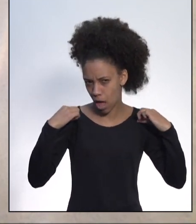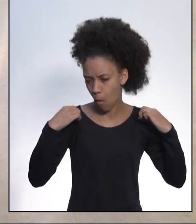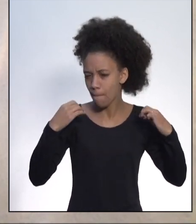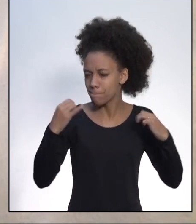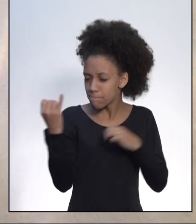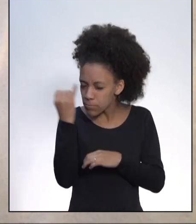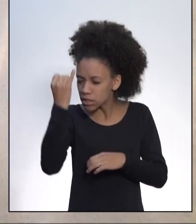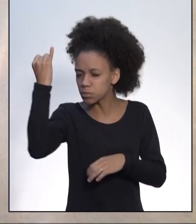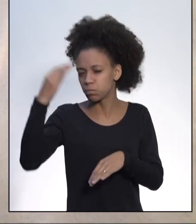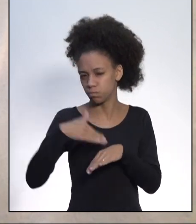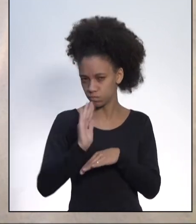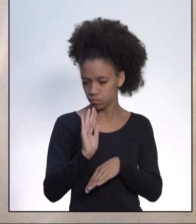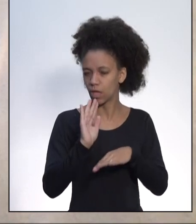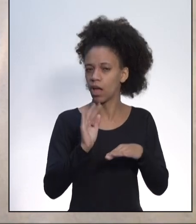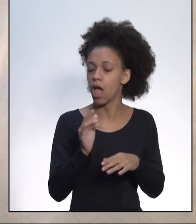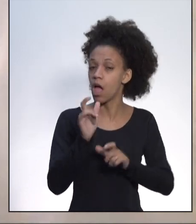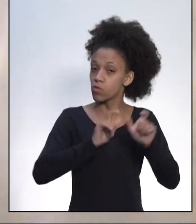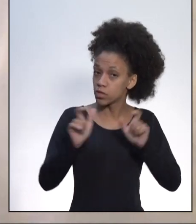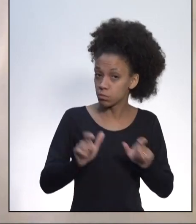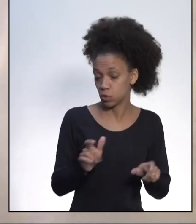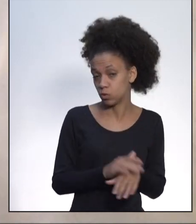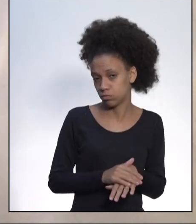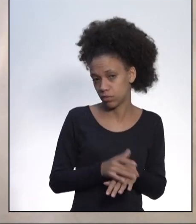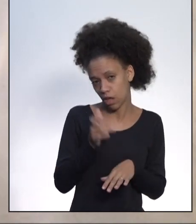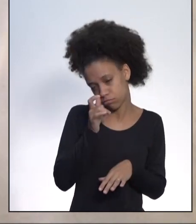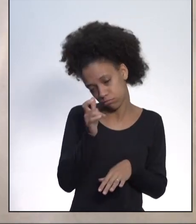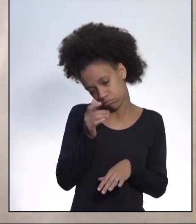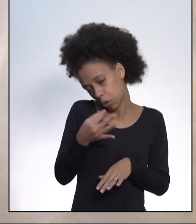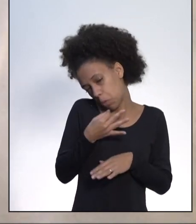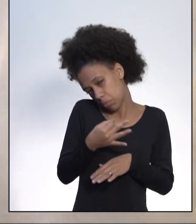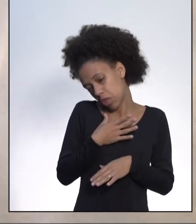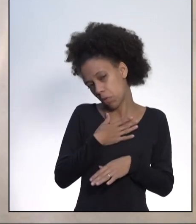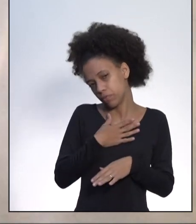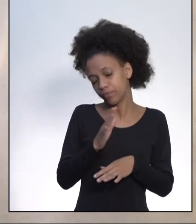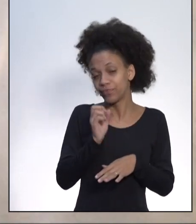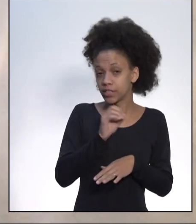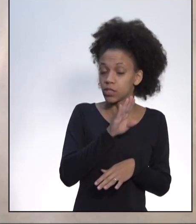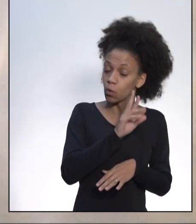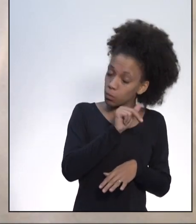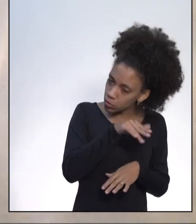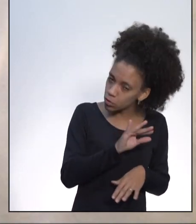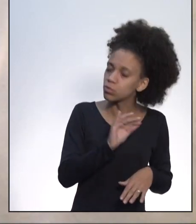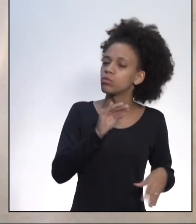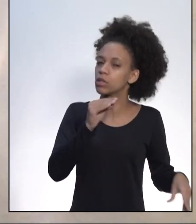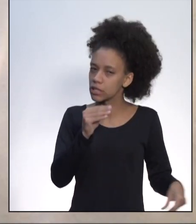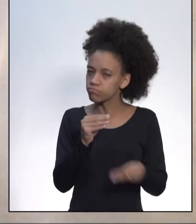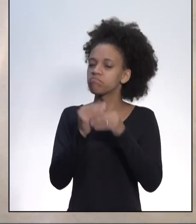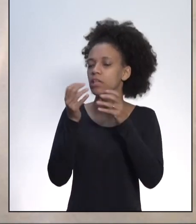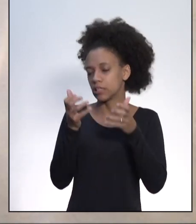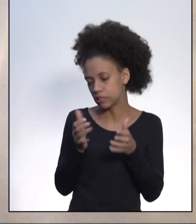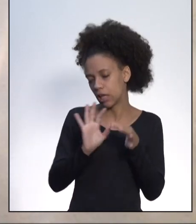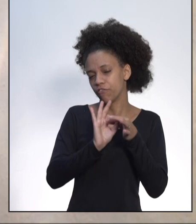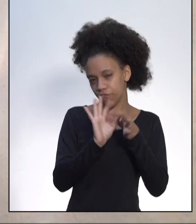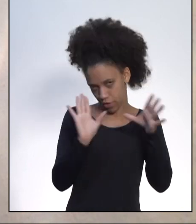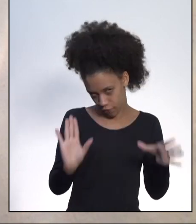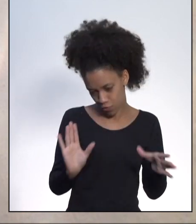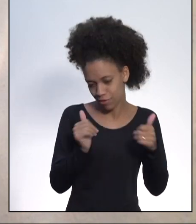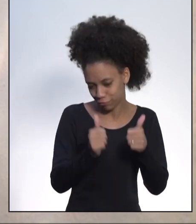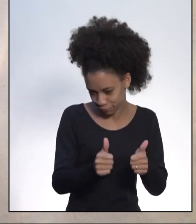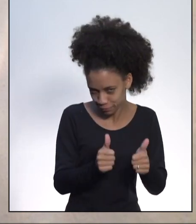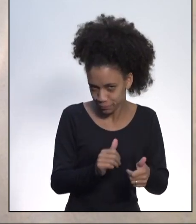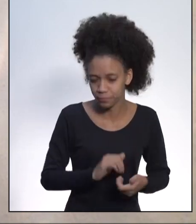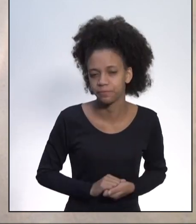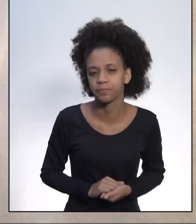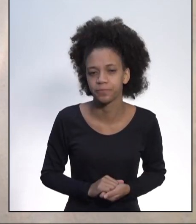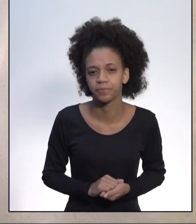as pessoas, na minha visão. Eu vou passar para o Bruno se apresentar e se o Bruno quiser complementar a pergunta do Rainer, fica à vontade, Bruno, aí.